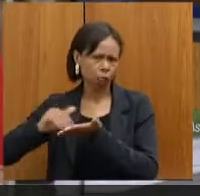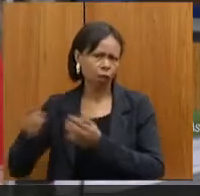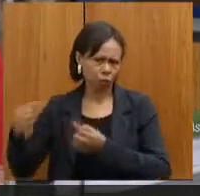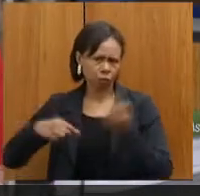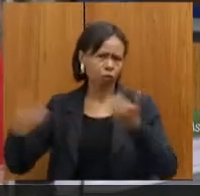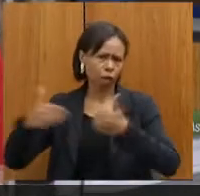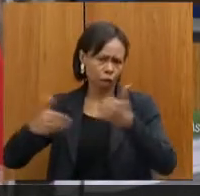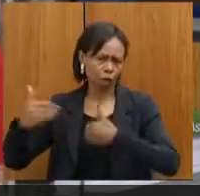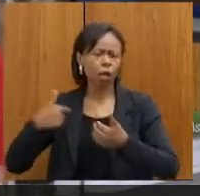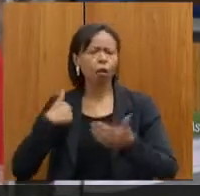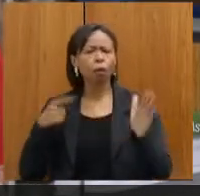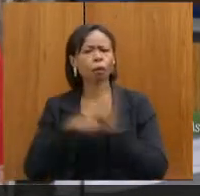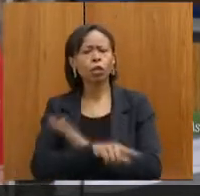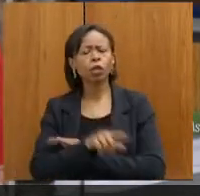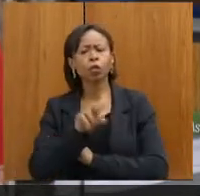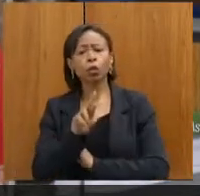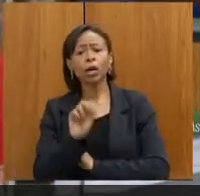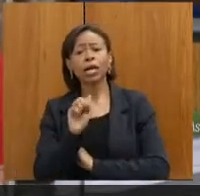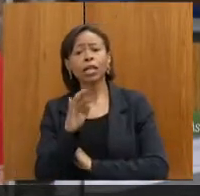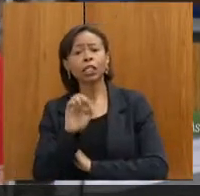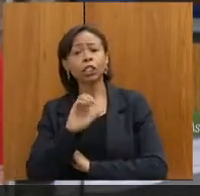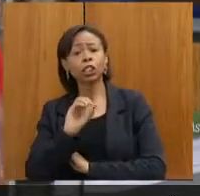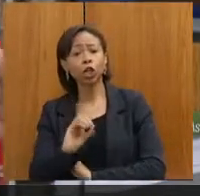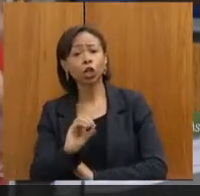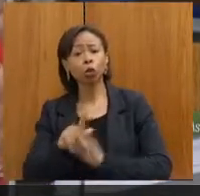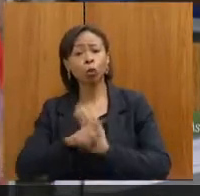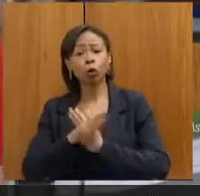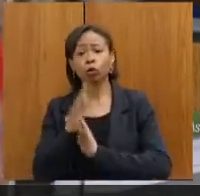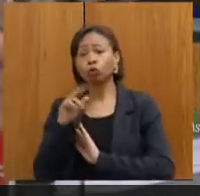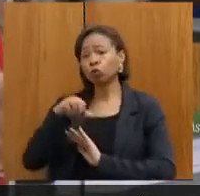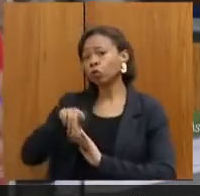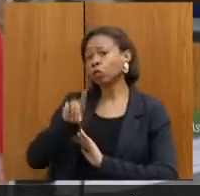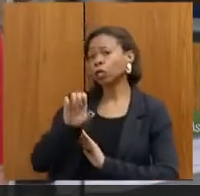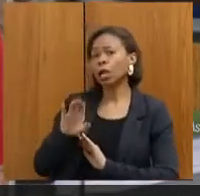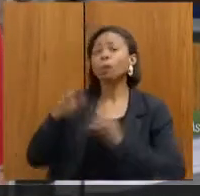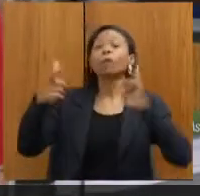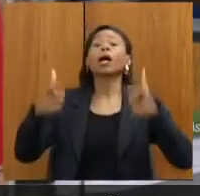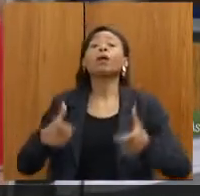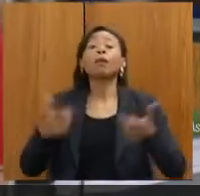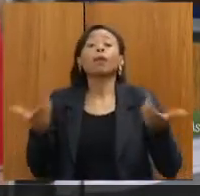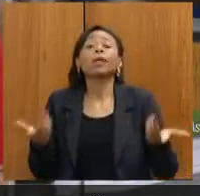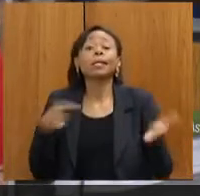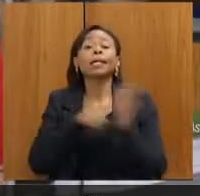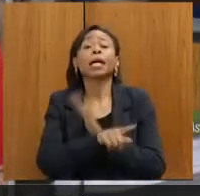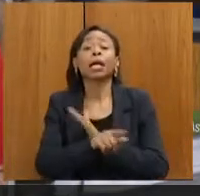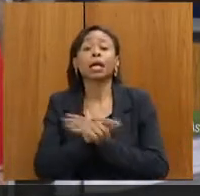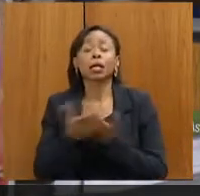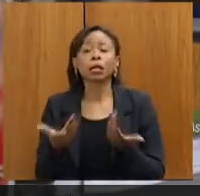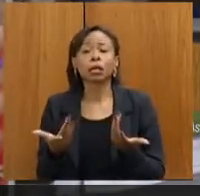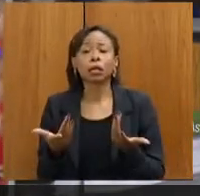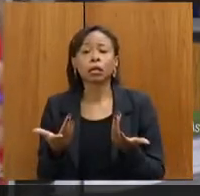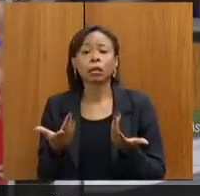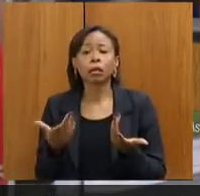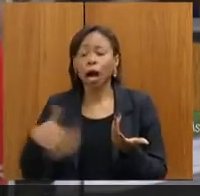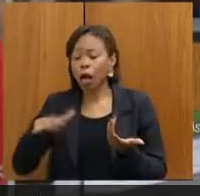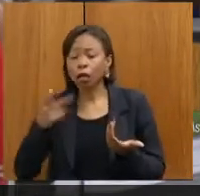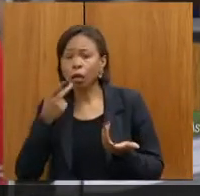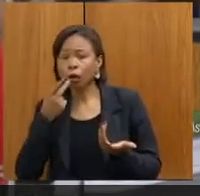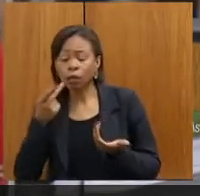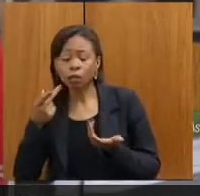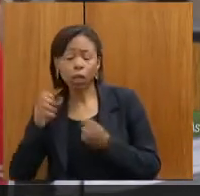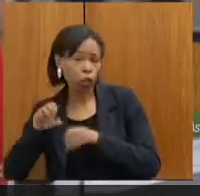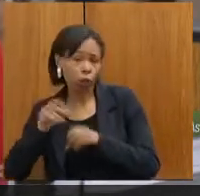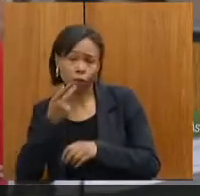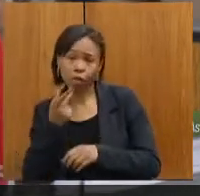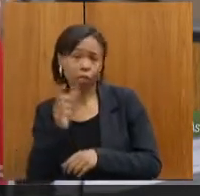eu faço a pergunta sobre o rateio do fundeb para quem se não é para fazenda que eu quando eu perguntar para educação educação Vai dizer que não é com educação porque eu já conheço